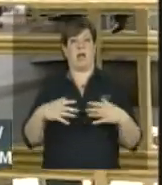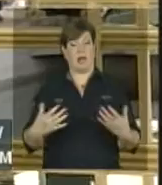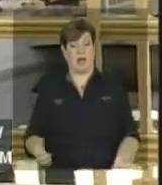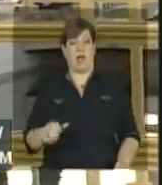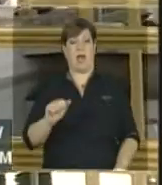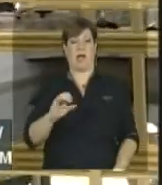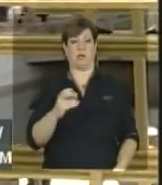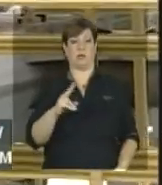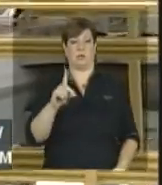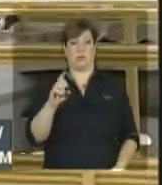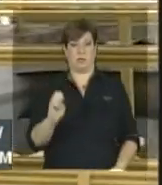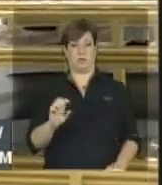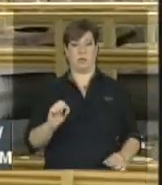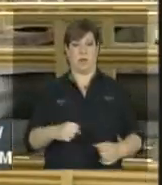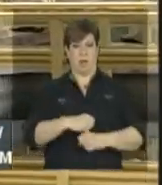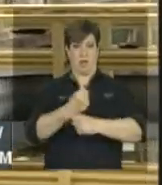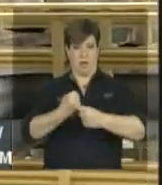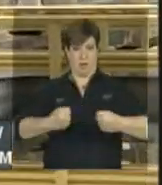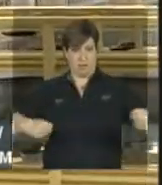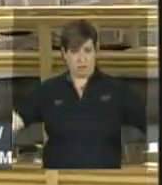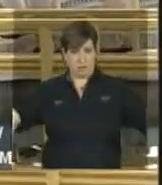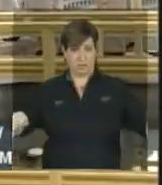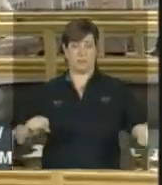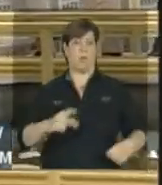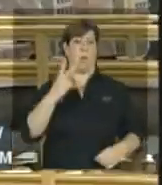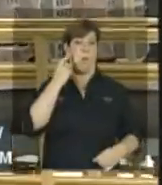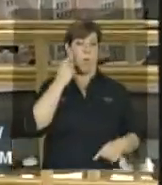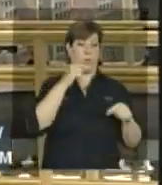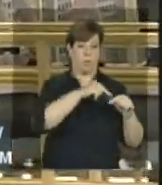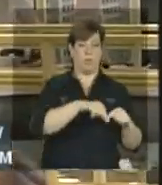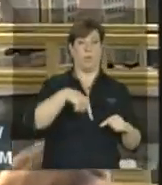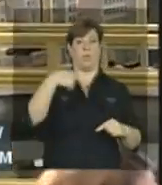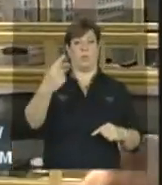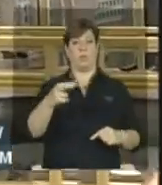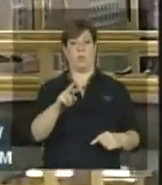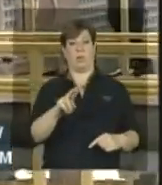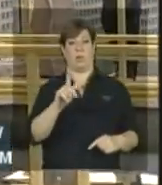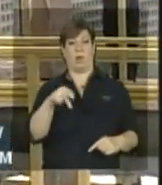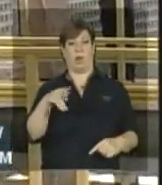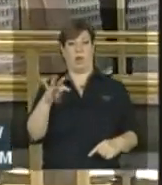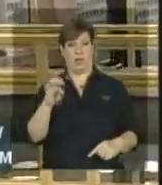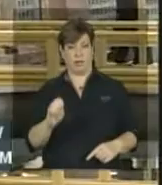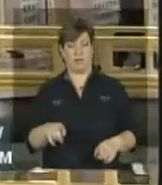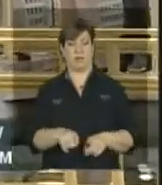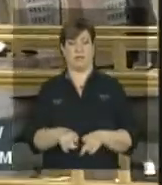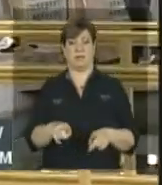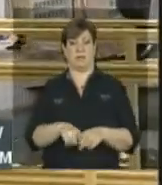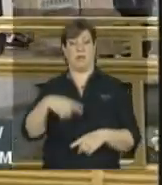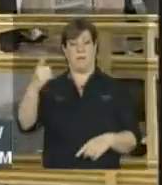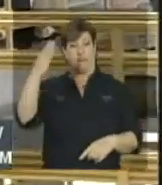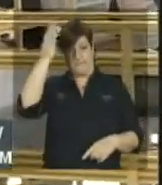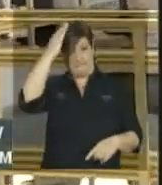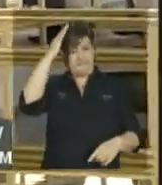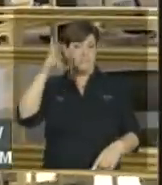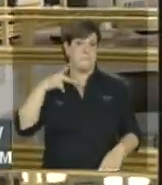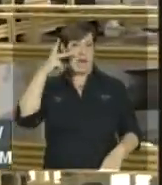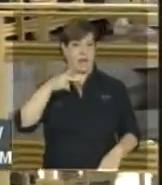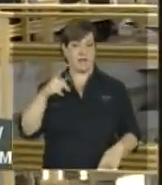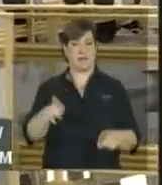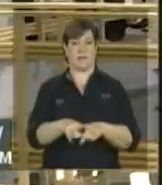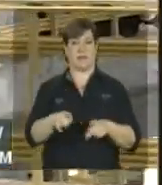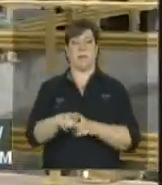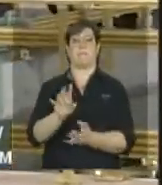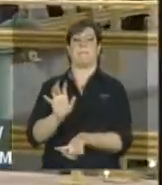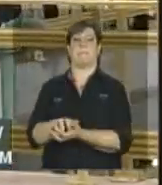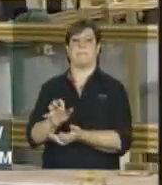açudes Castanhão, no Ceará, Armando Ribeiro, no Rio Grande do Norte, Epitácio Pessoa, na Paraíba, Poço da Cruz,